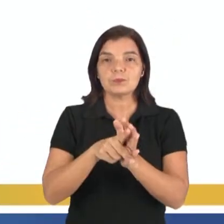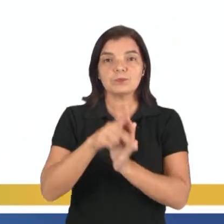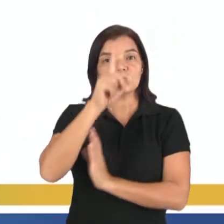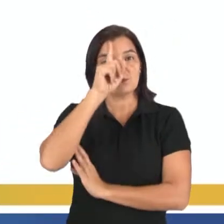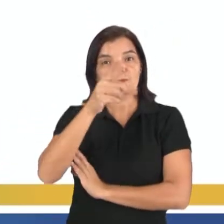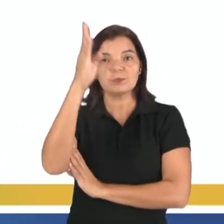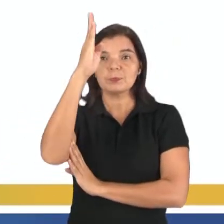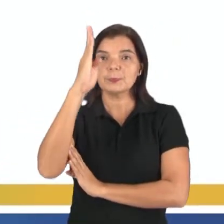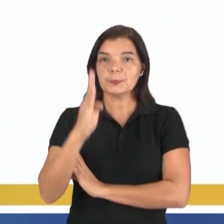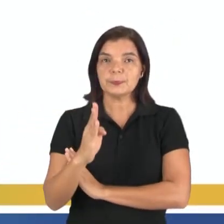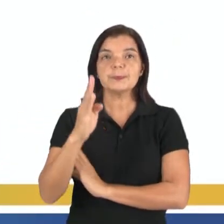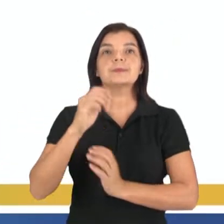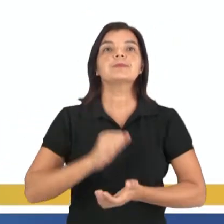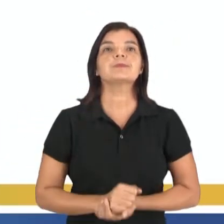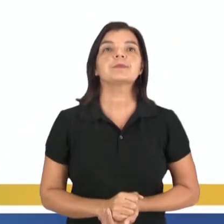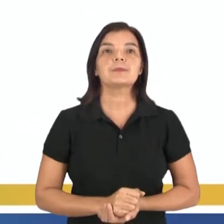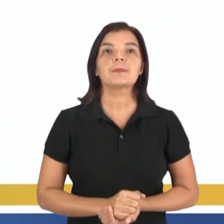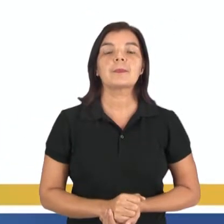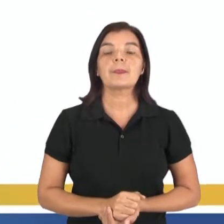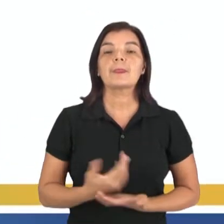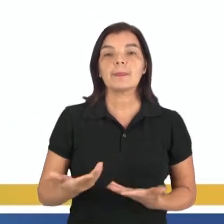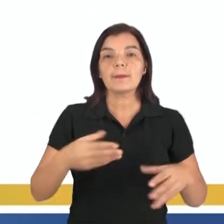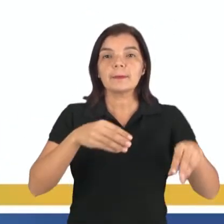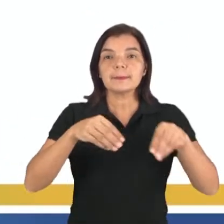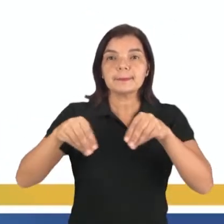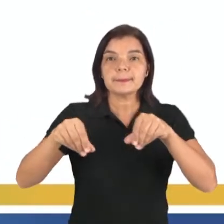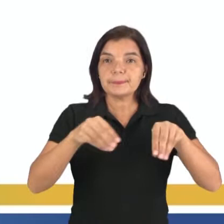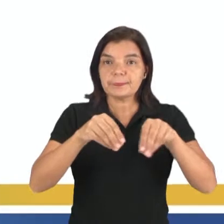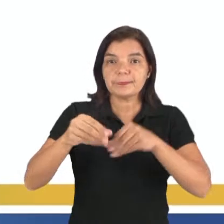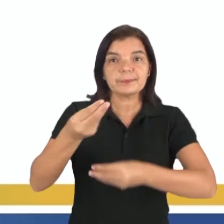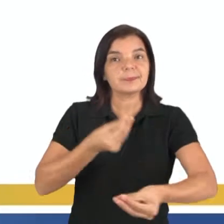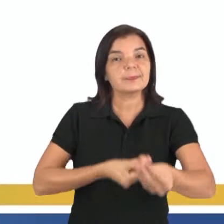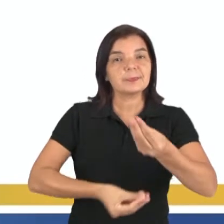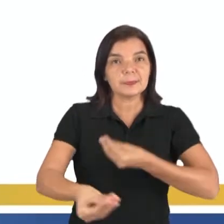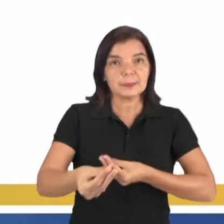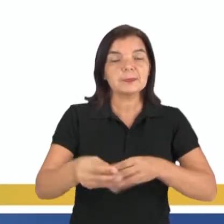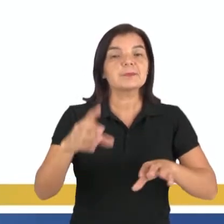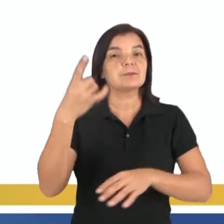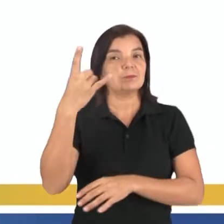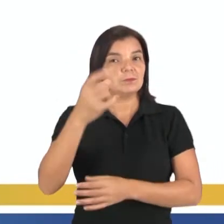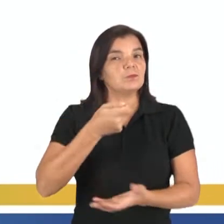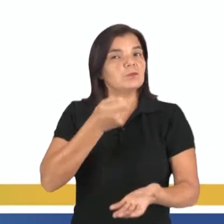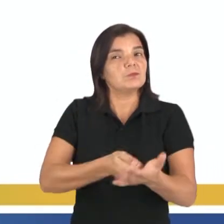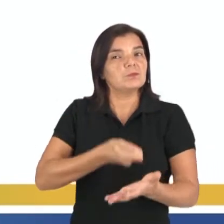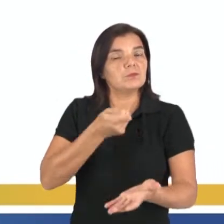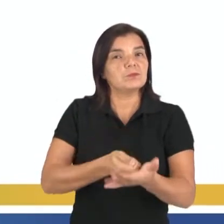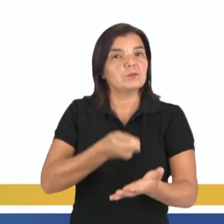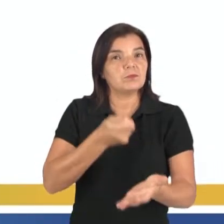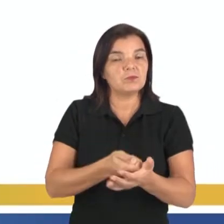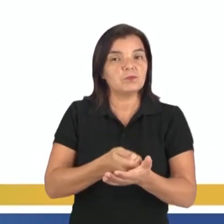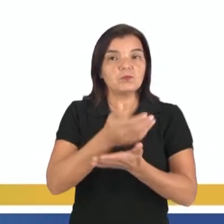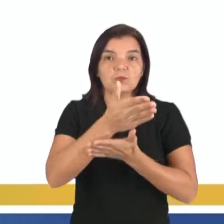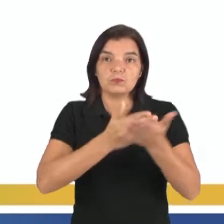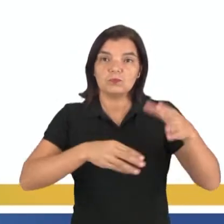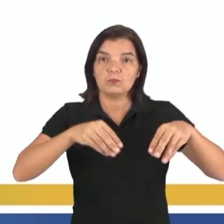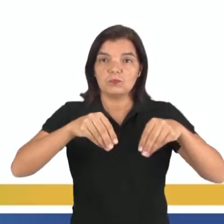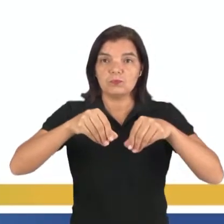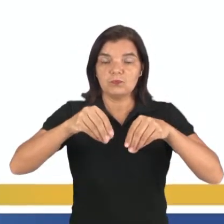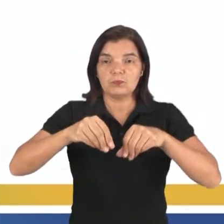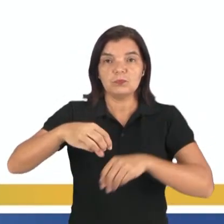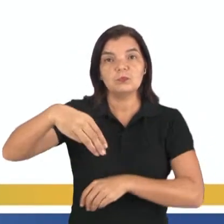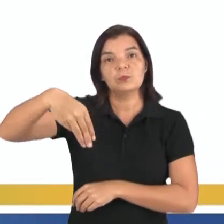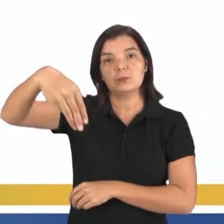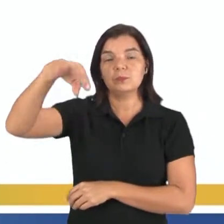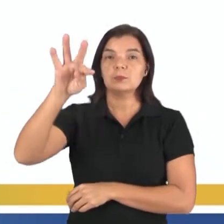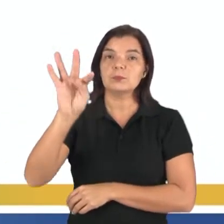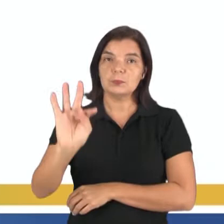em domínio brasileiro, né? Em troca, a Bolívia exigiu uma parte das terras do Mato Grosso,